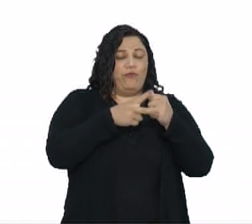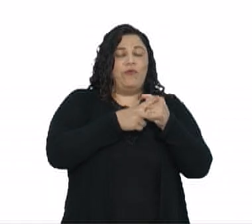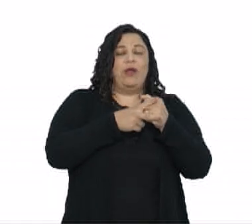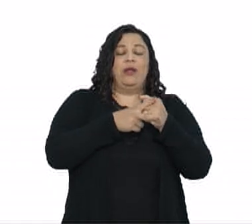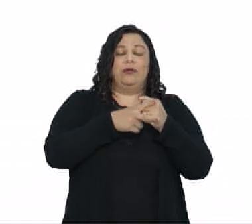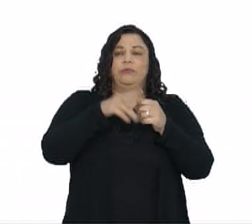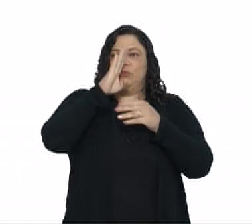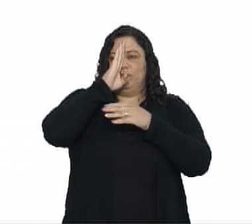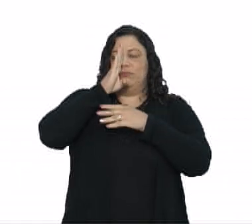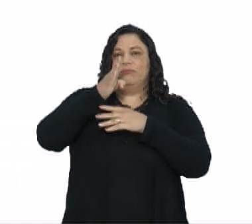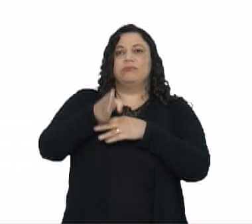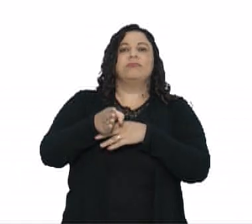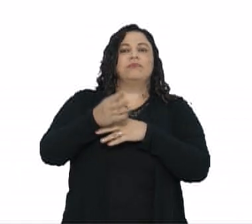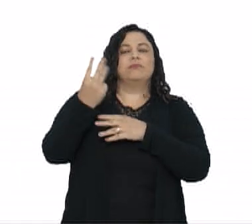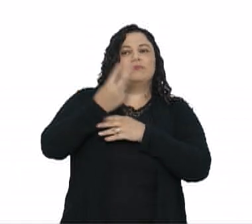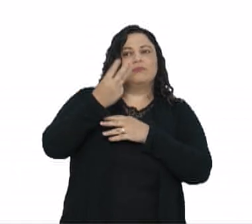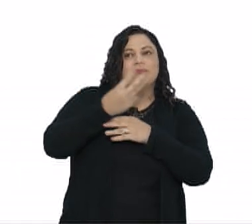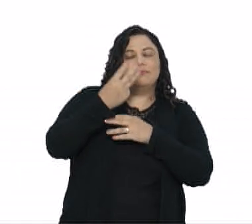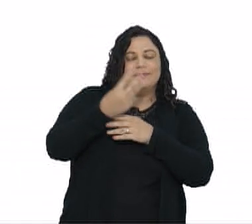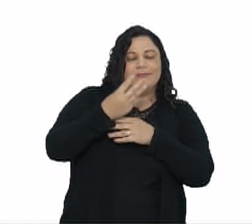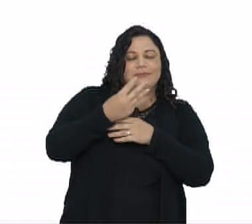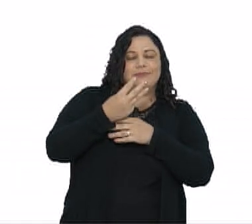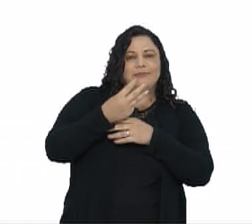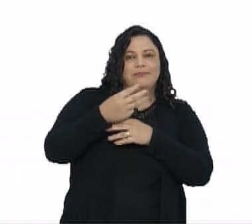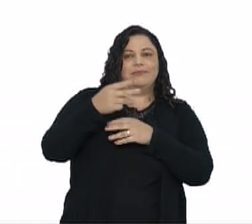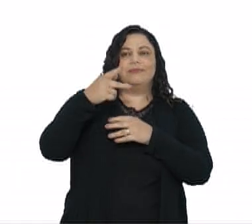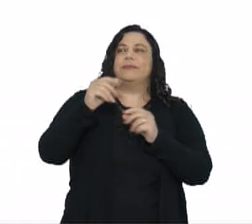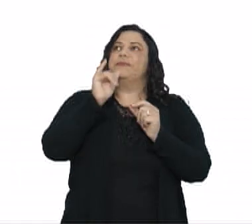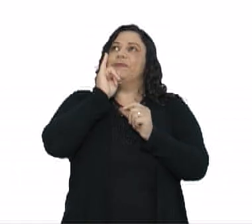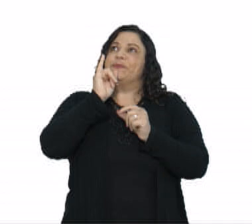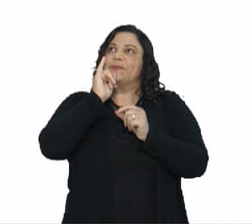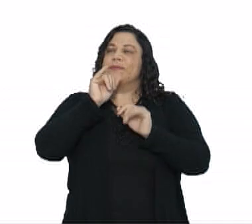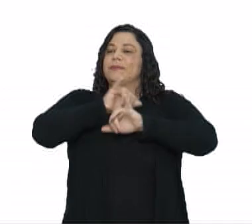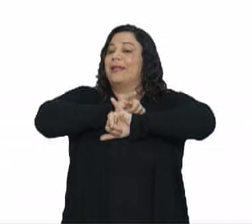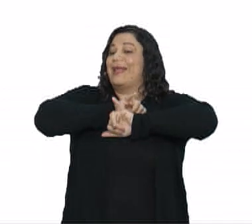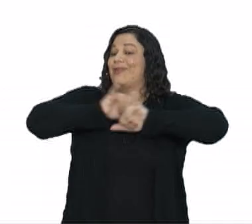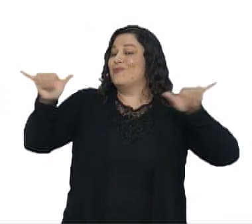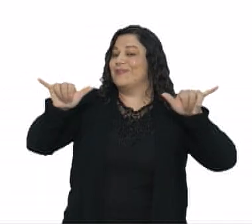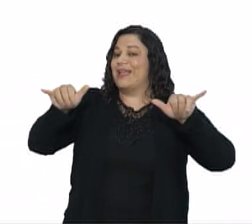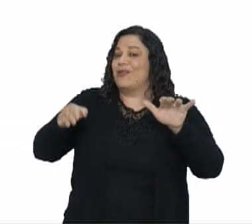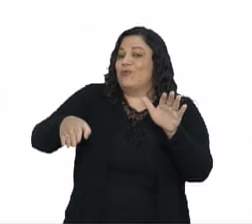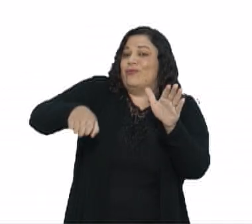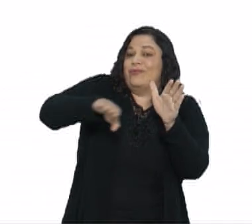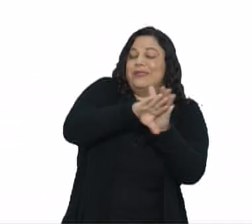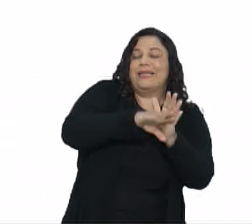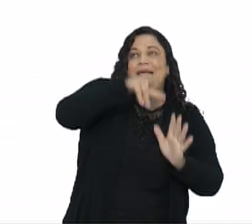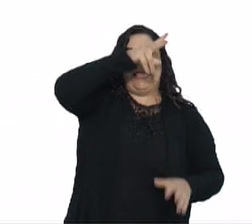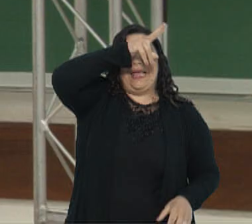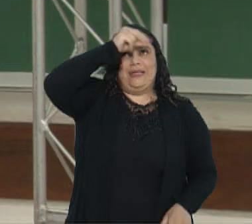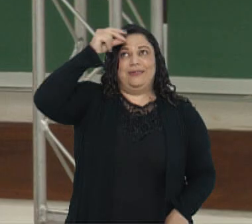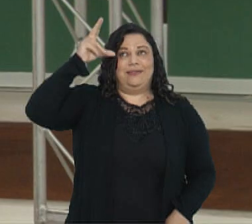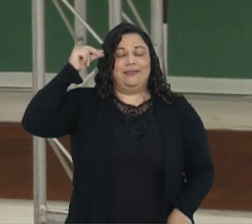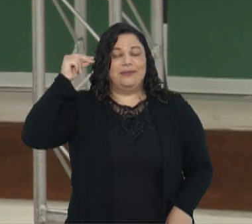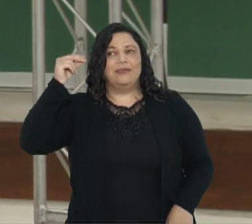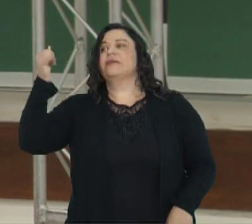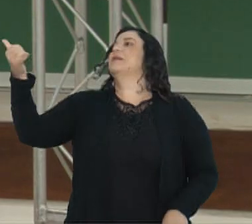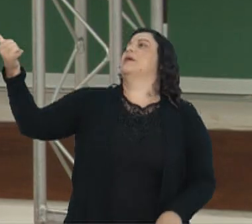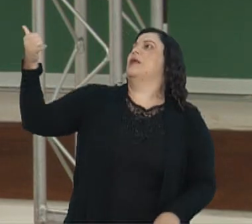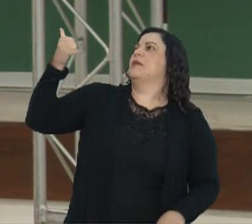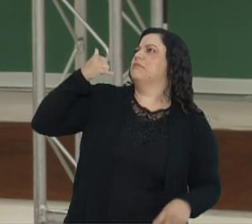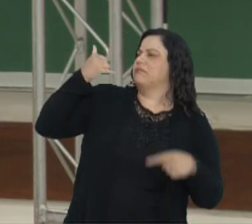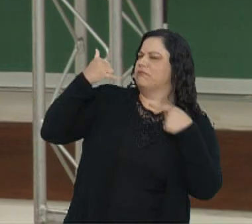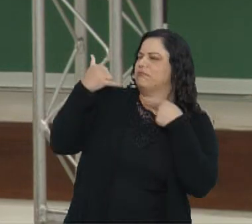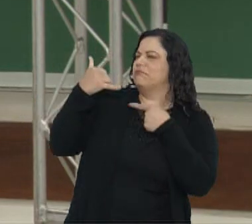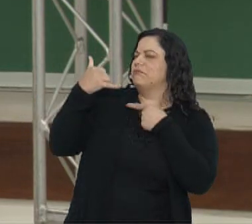pessoa do plural, anunciaram a chegada do prefeito, telefonaram para mim. Quem